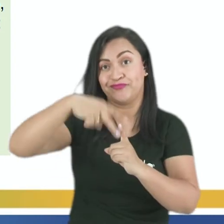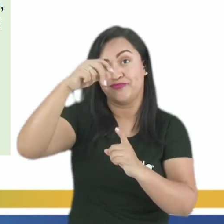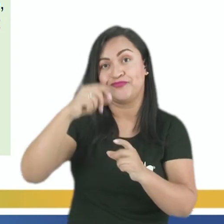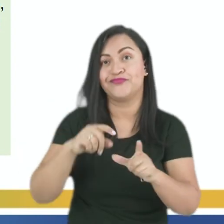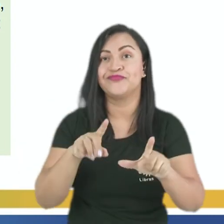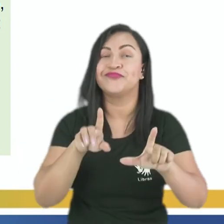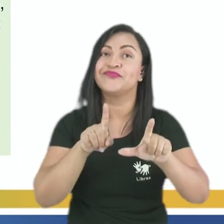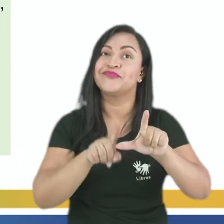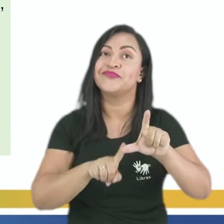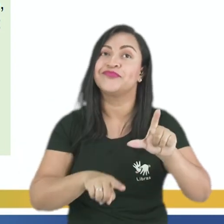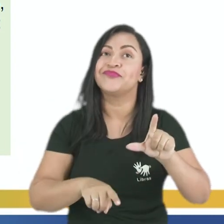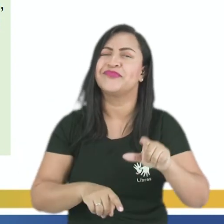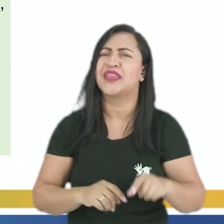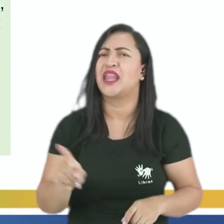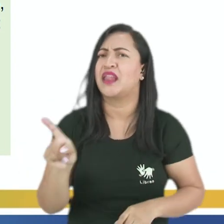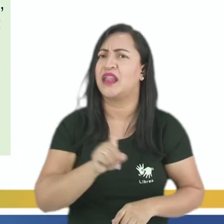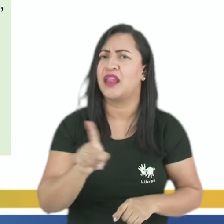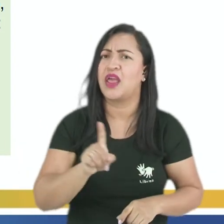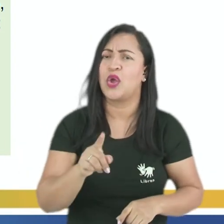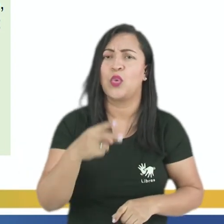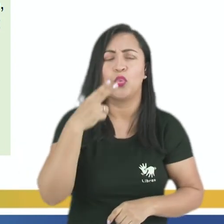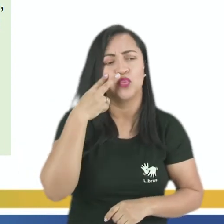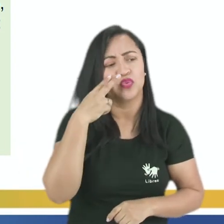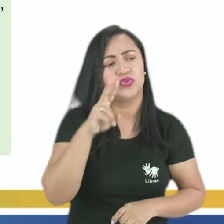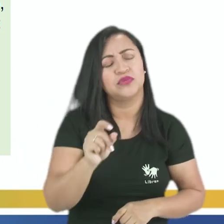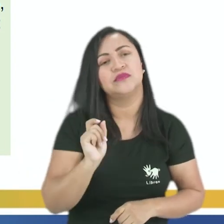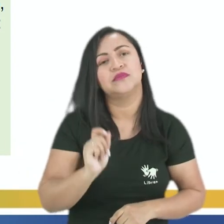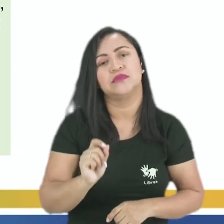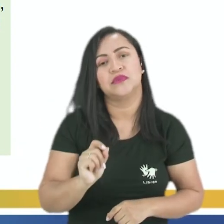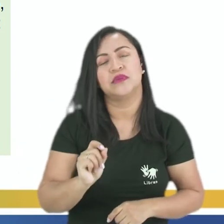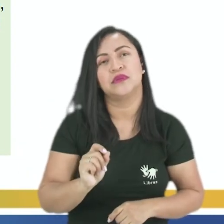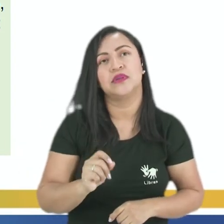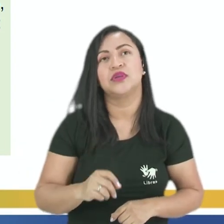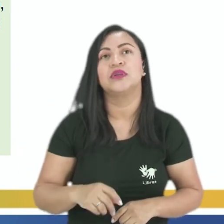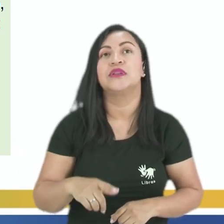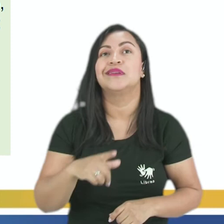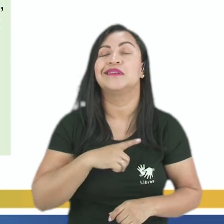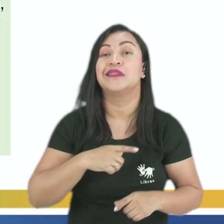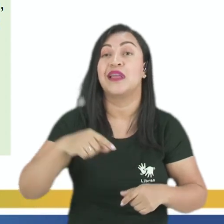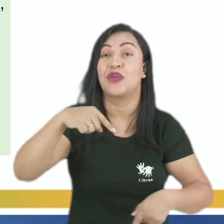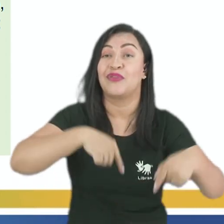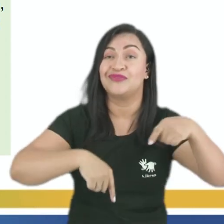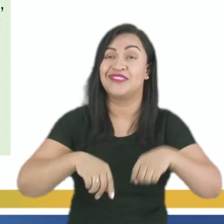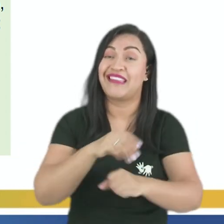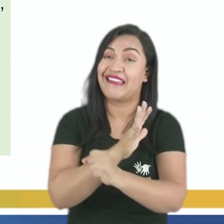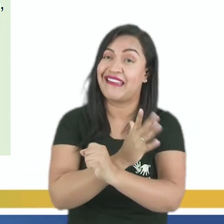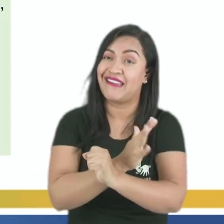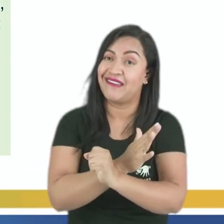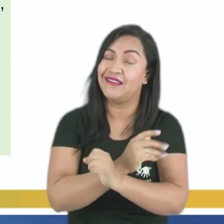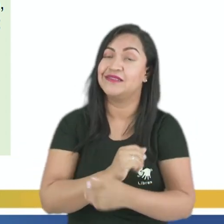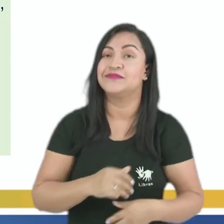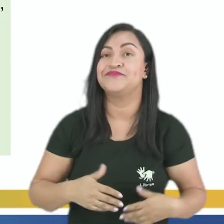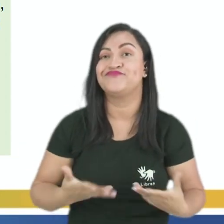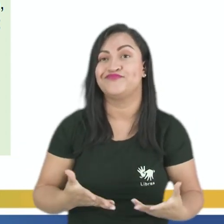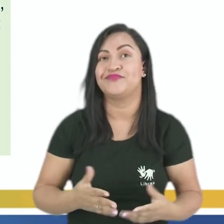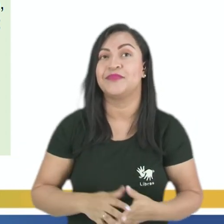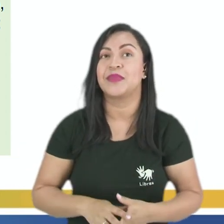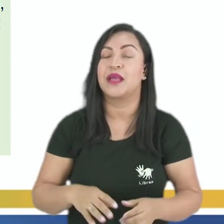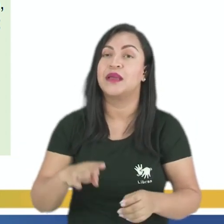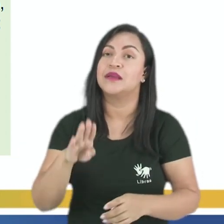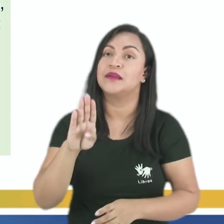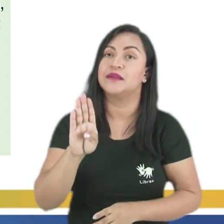refrigerante? Não, nós vimos que o refrigerante, ele tem uma substância que é ácida, tá? Letra